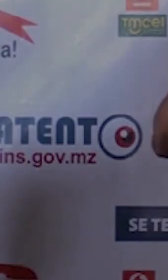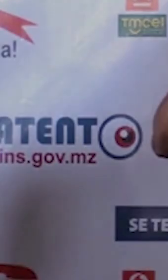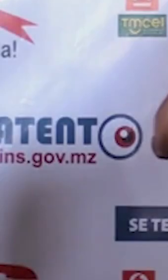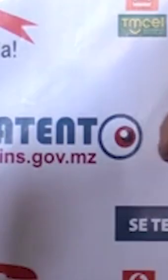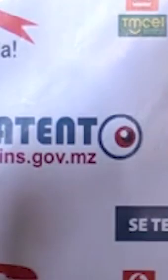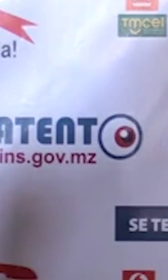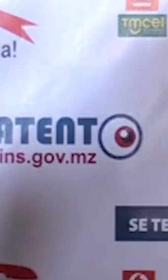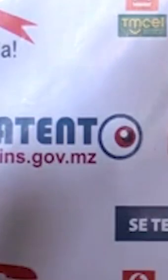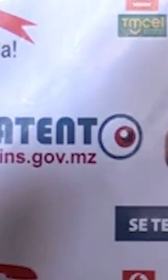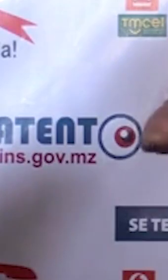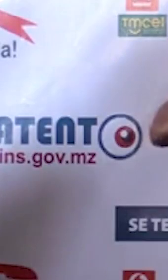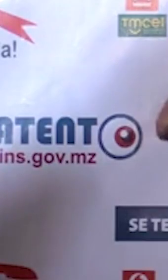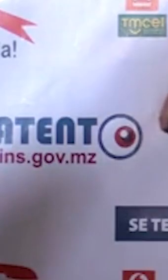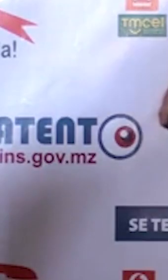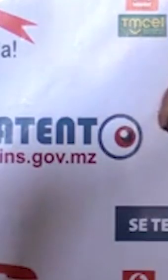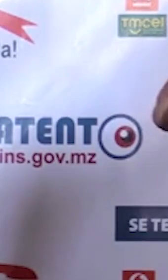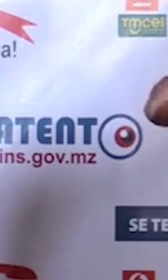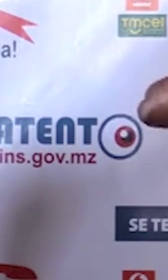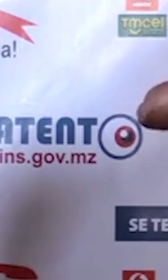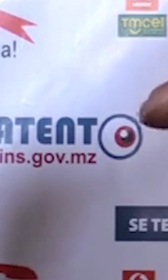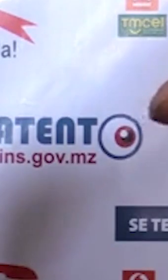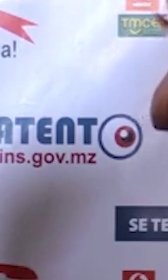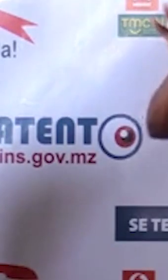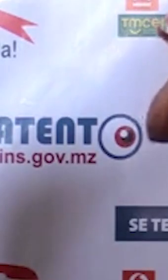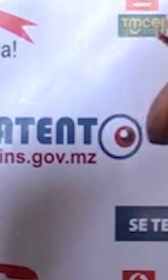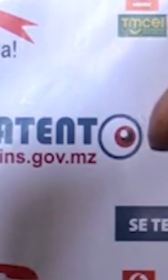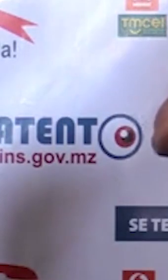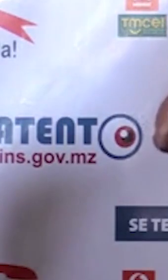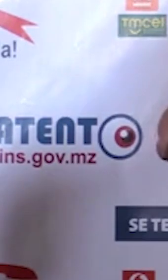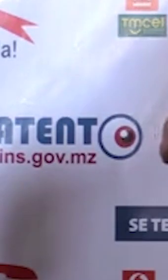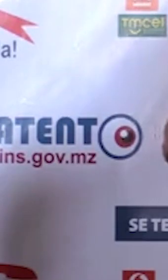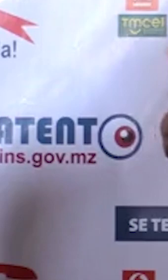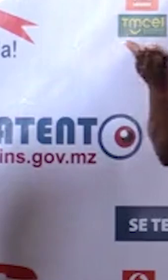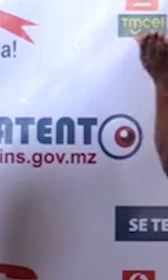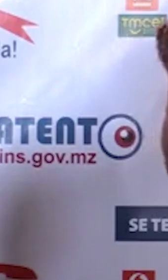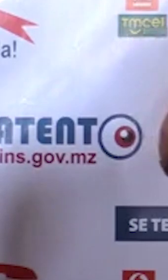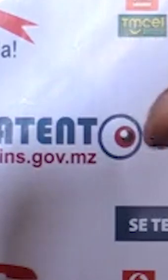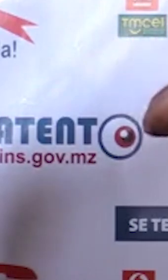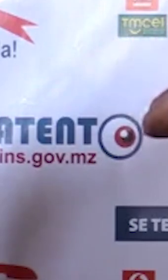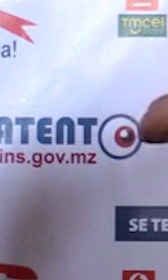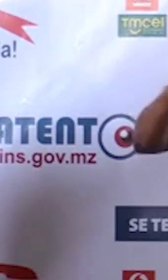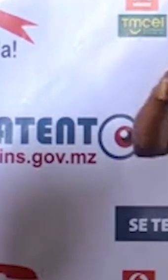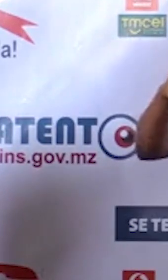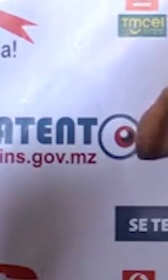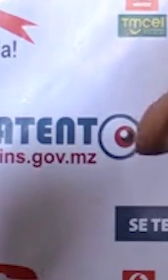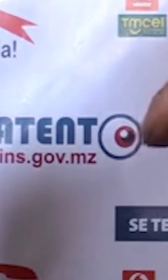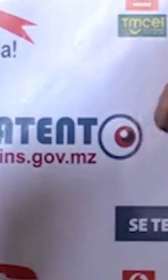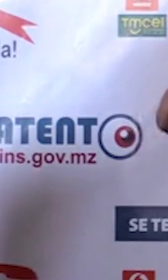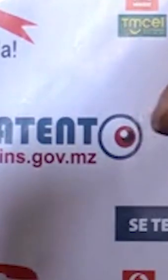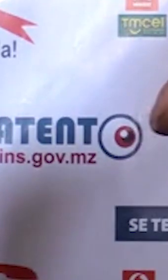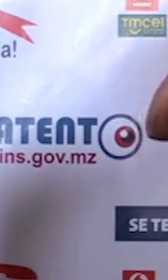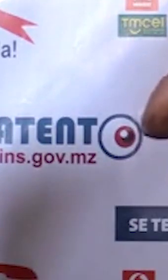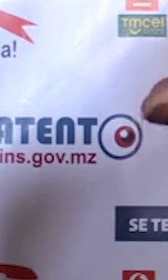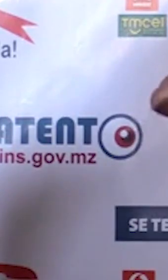Gostaríamos de iniciar a nossa comunicação, saudando de uma forma especial a todos os irmãos que professam